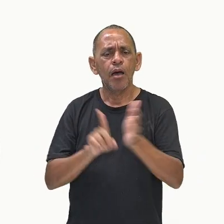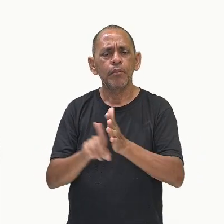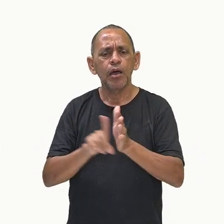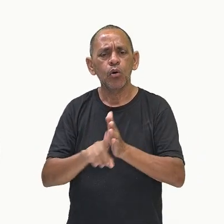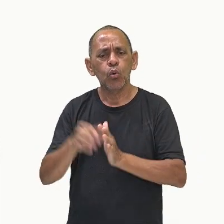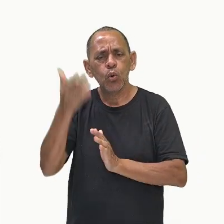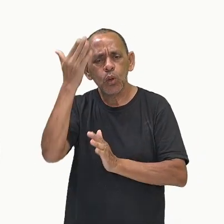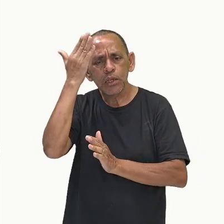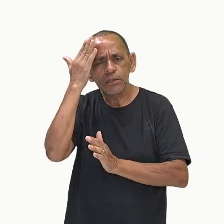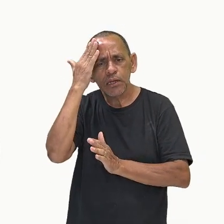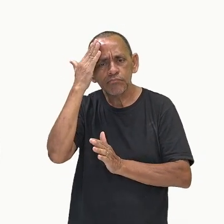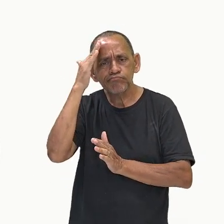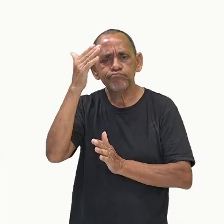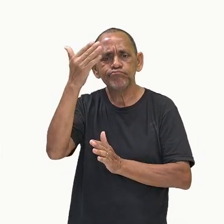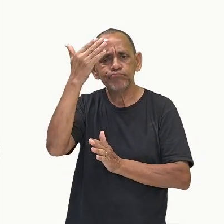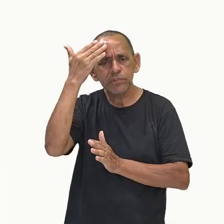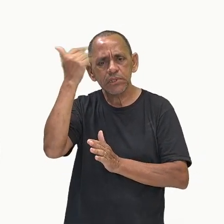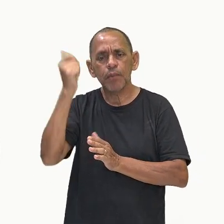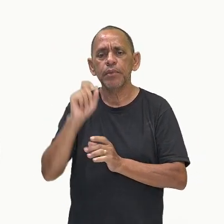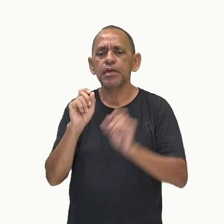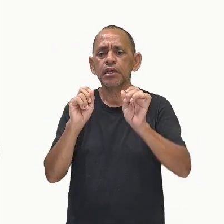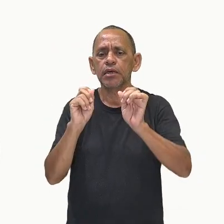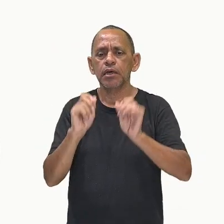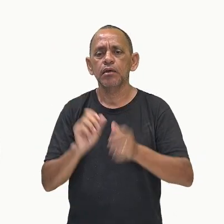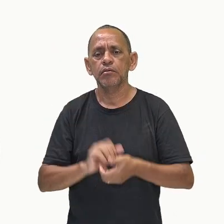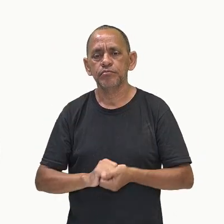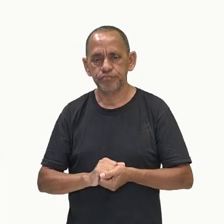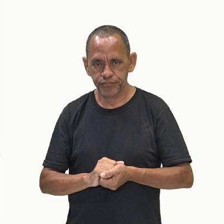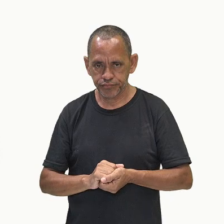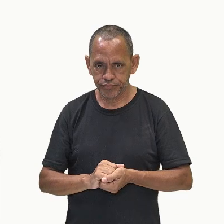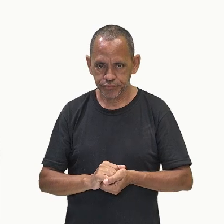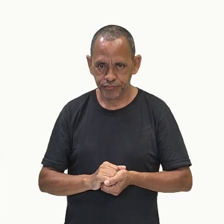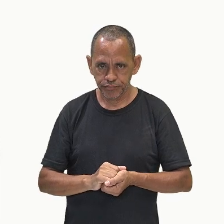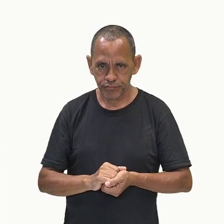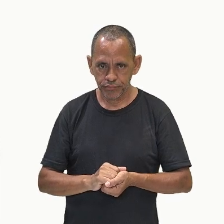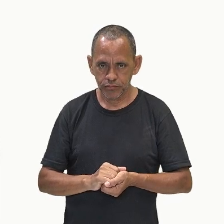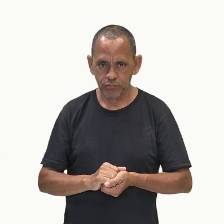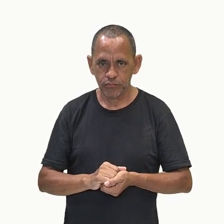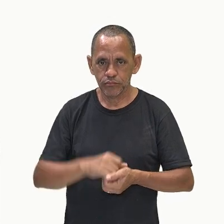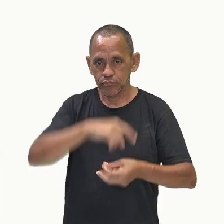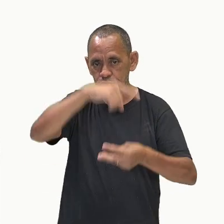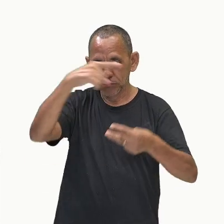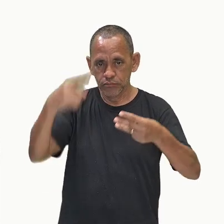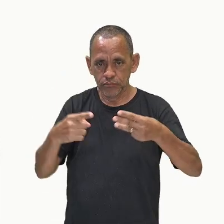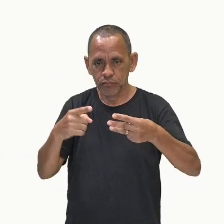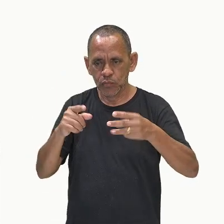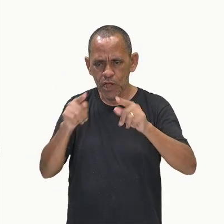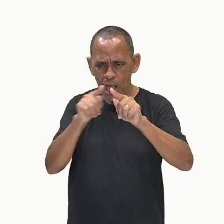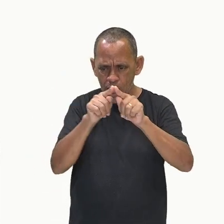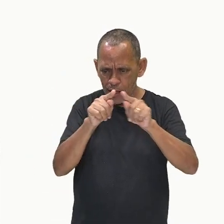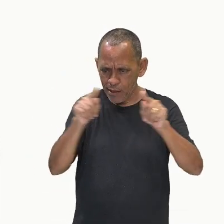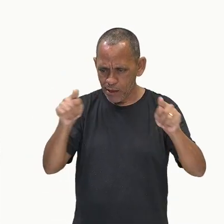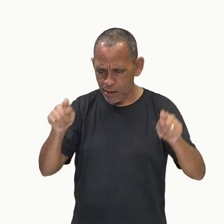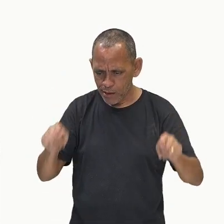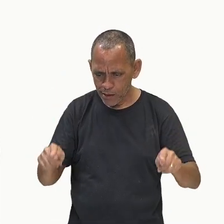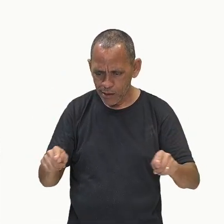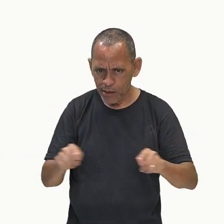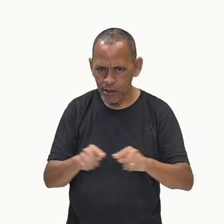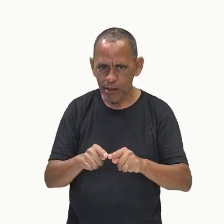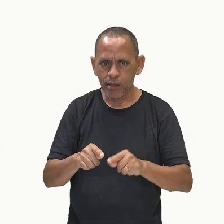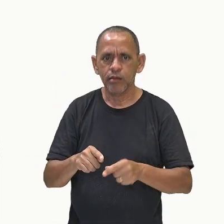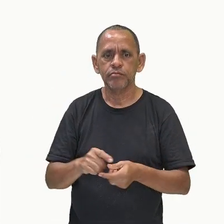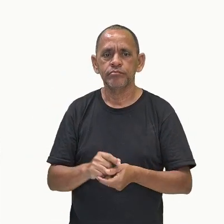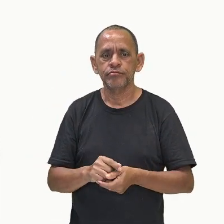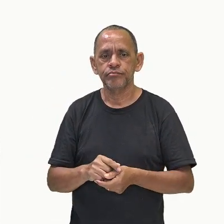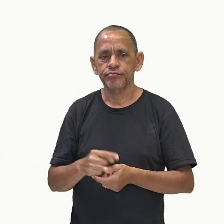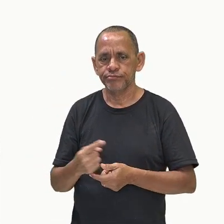seguinte. Se esse triângulo é classificado como letra A, retângulo e isósceles,